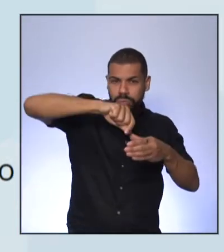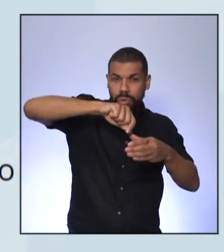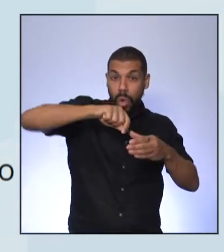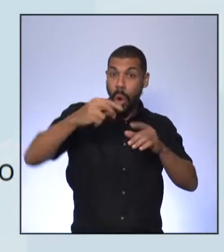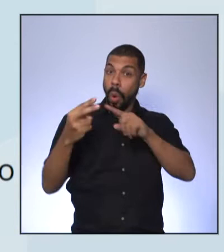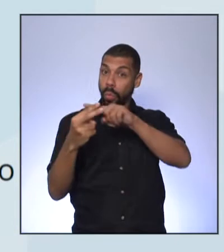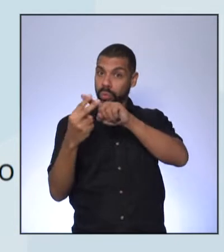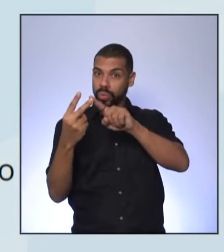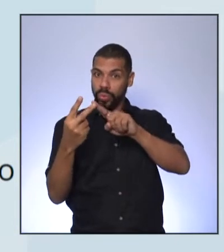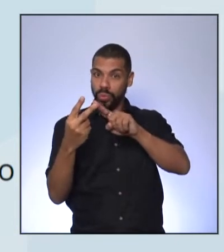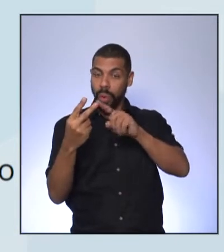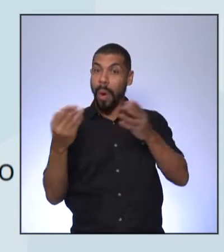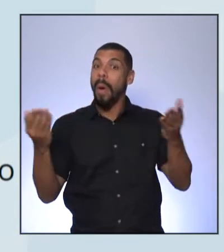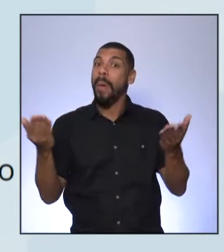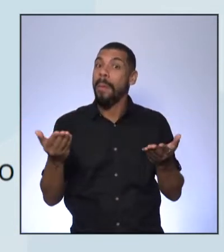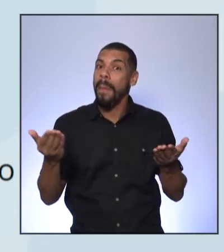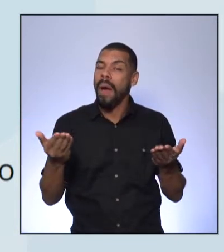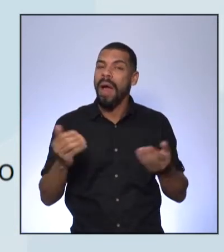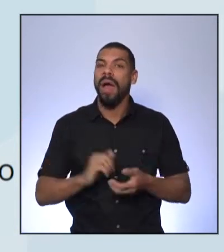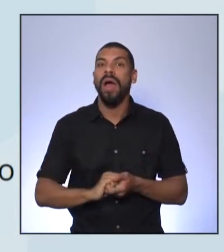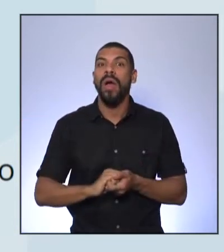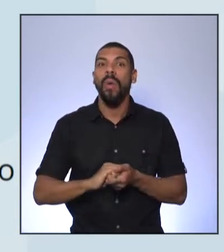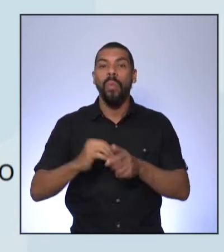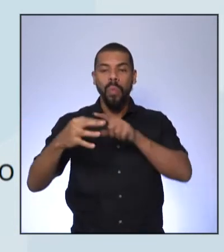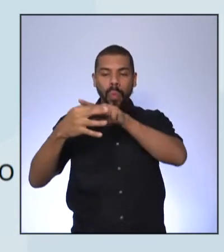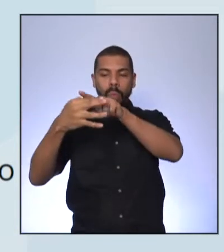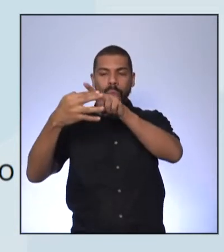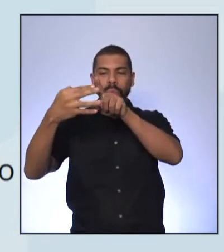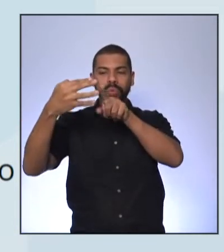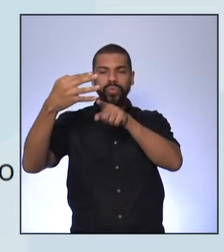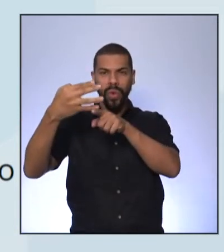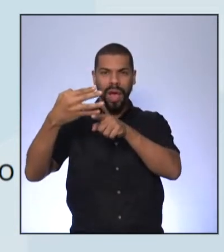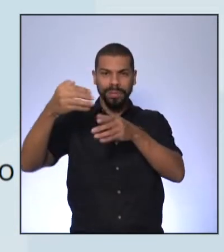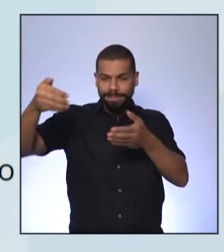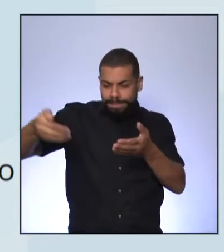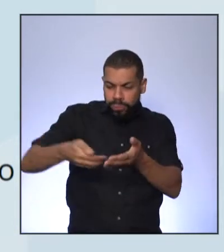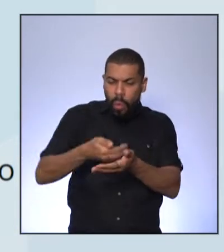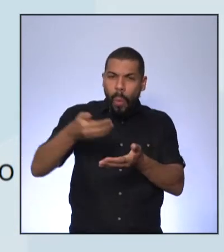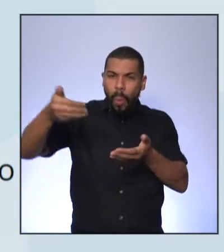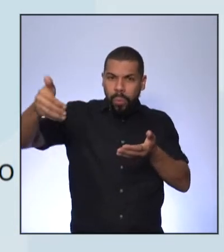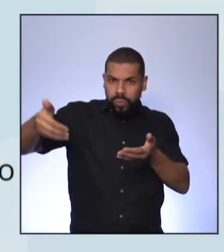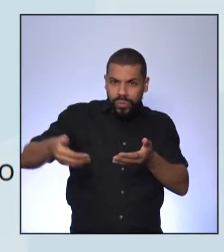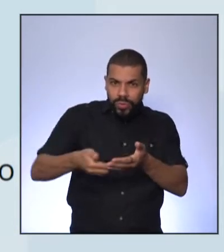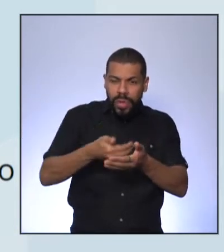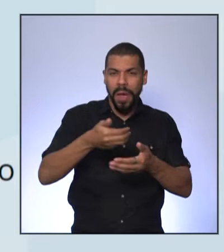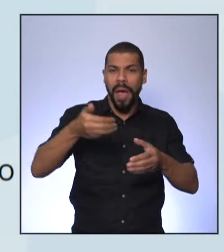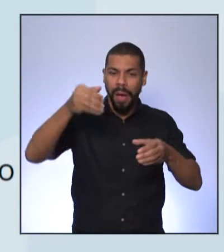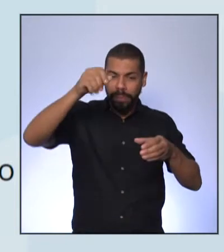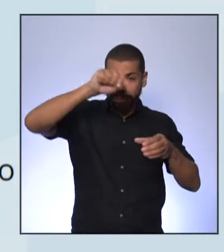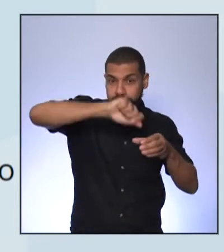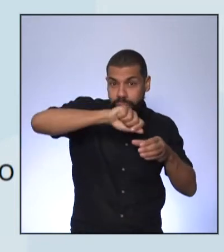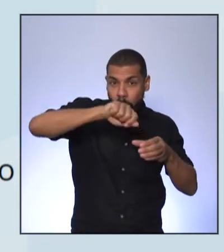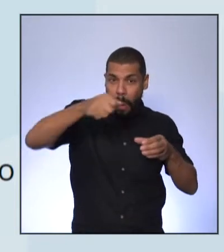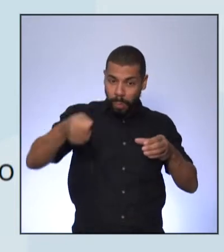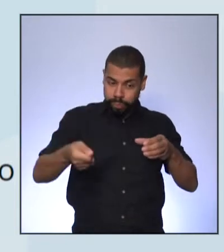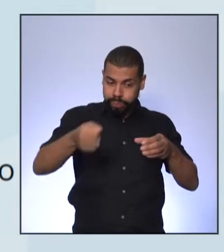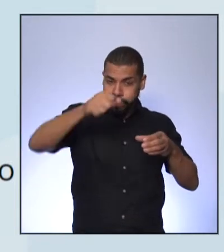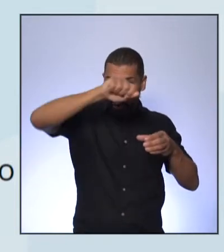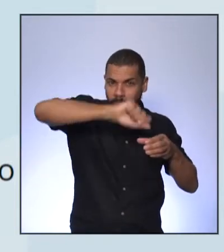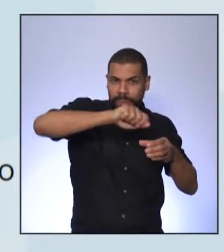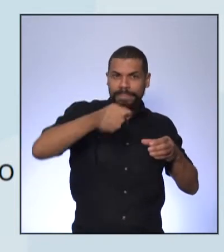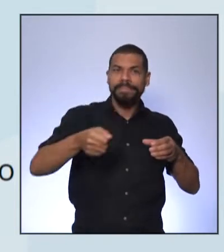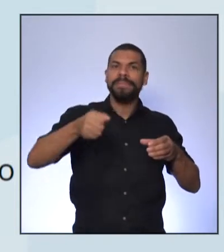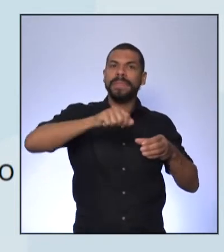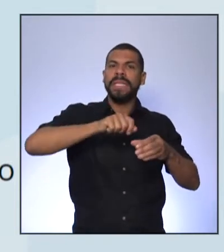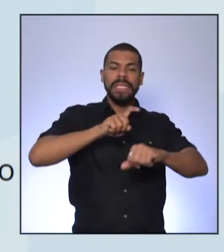2 colheres de vinagre, como no primeiro copo, eu coloquei 4 colheres de vinagre. 1 pitada de bicarbonato e